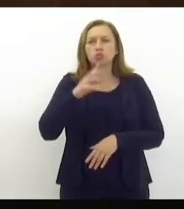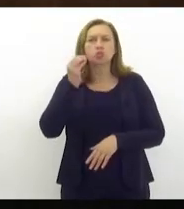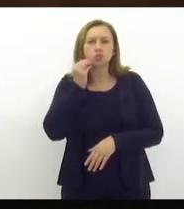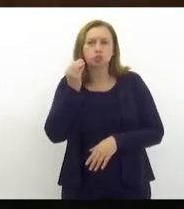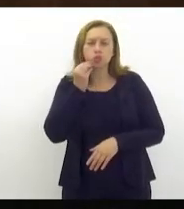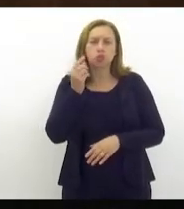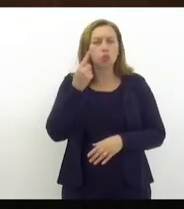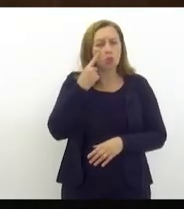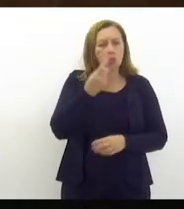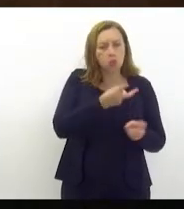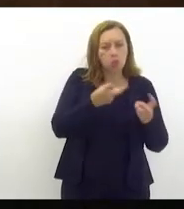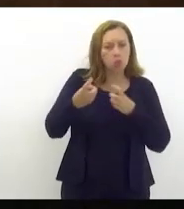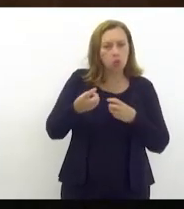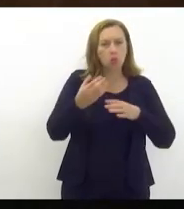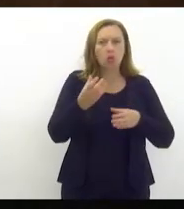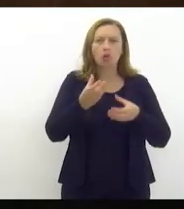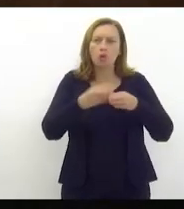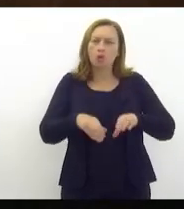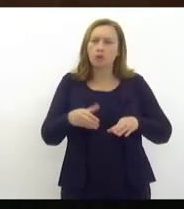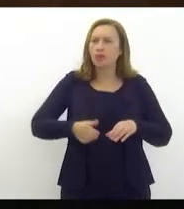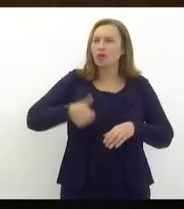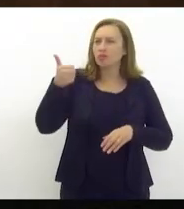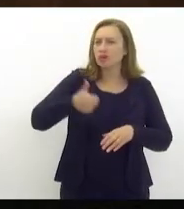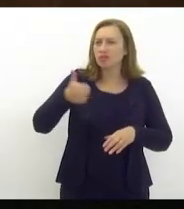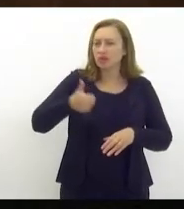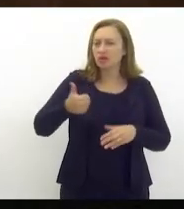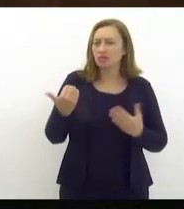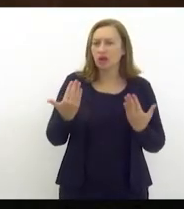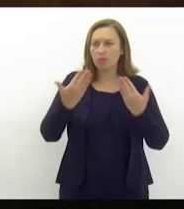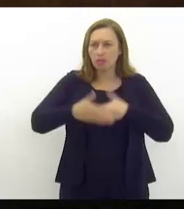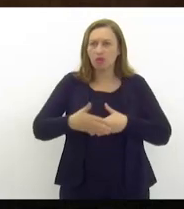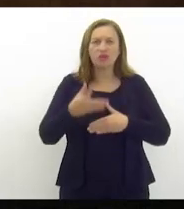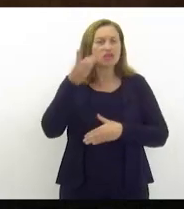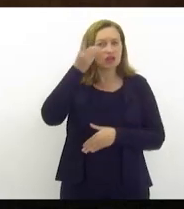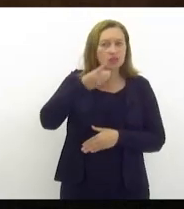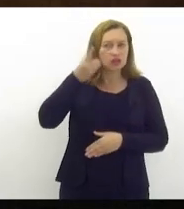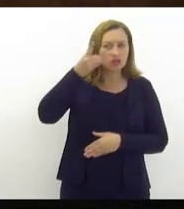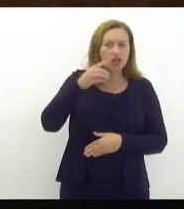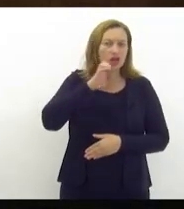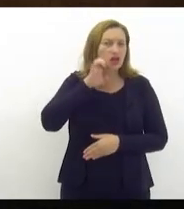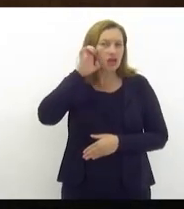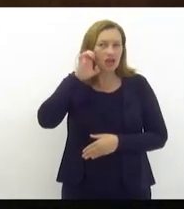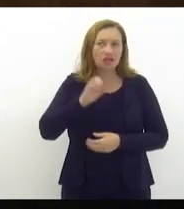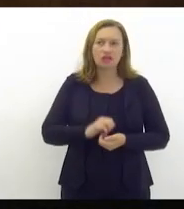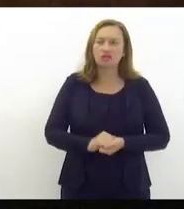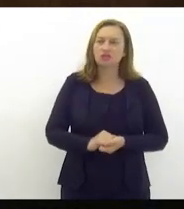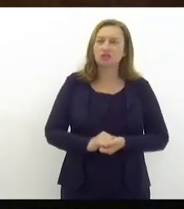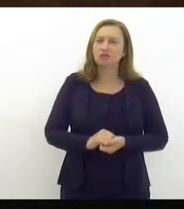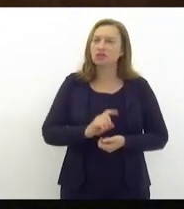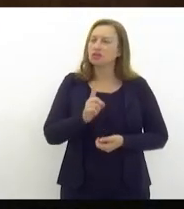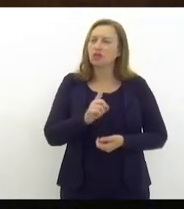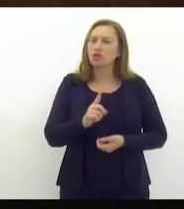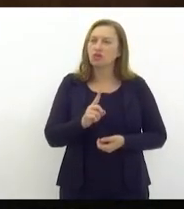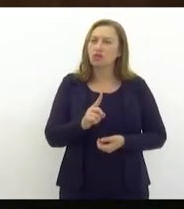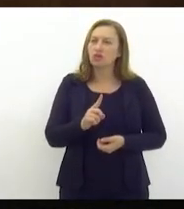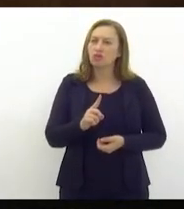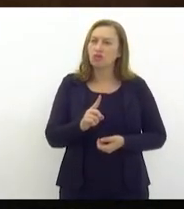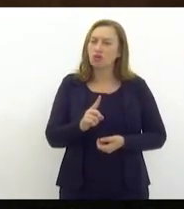ver alguns concursos, onde o primeiro lugar na prova, deputada Élika Takimoto, não foi